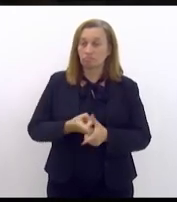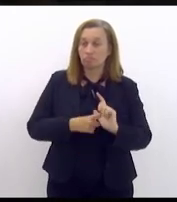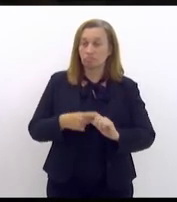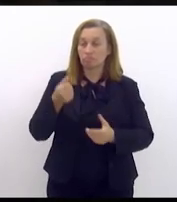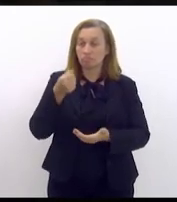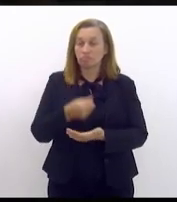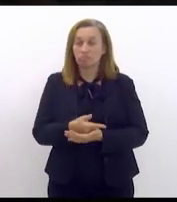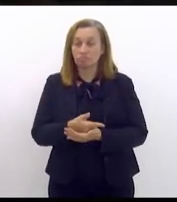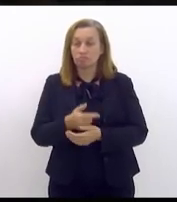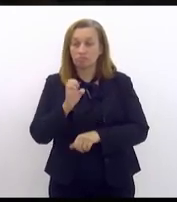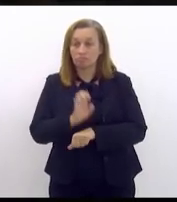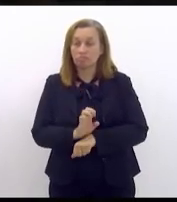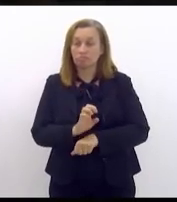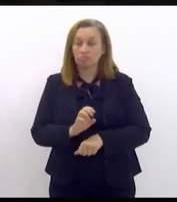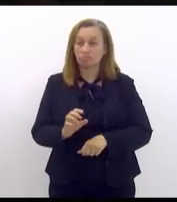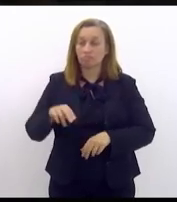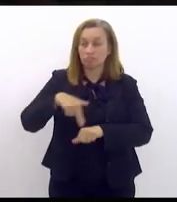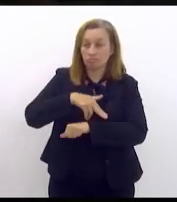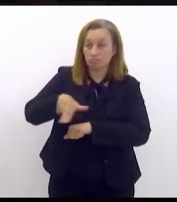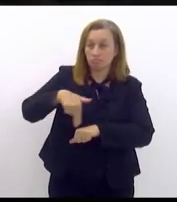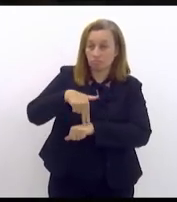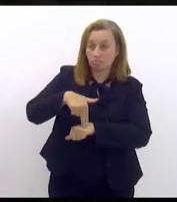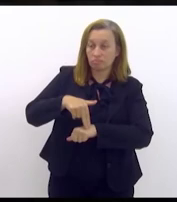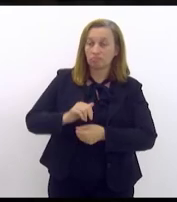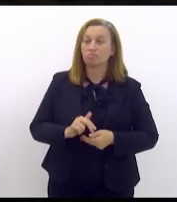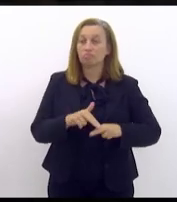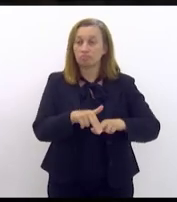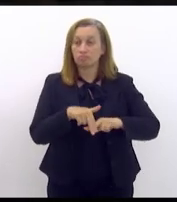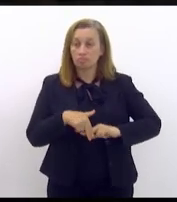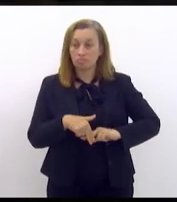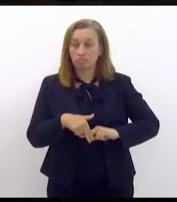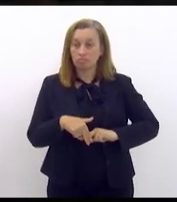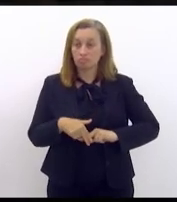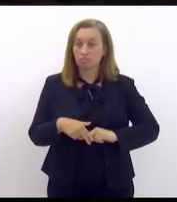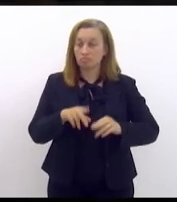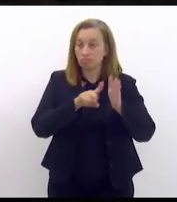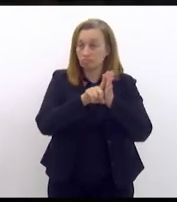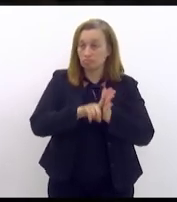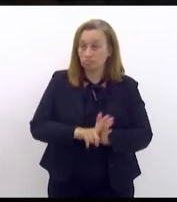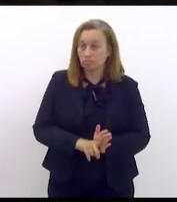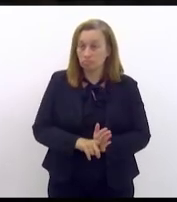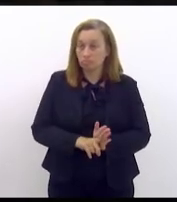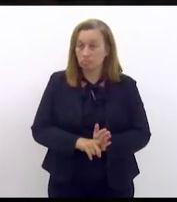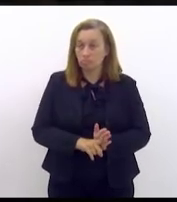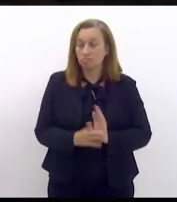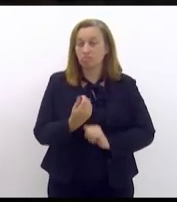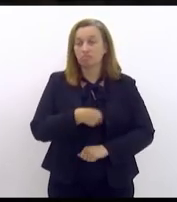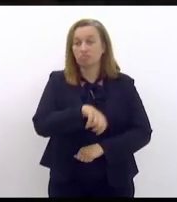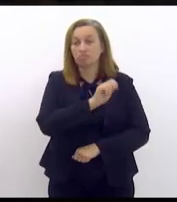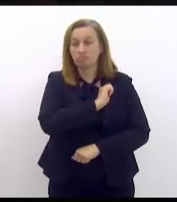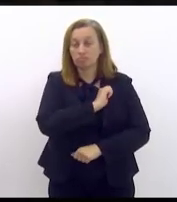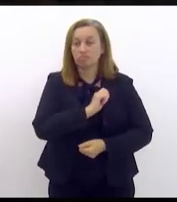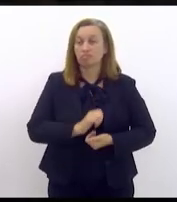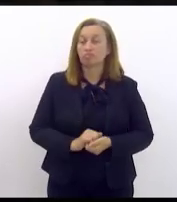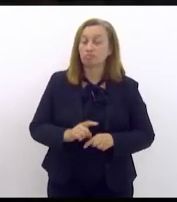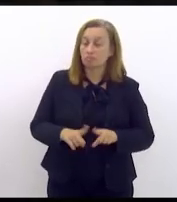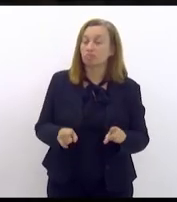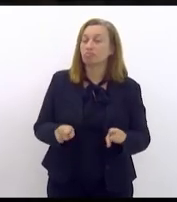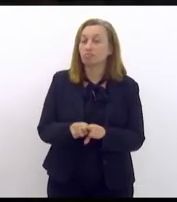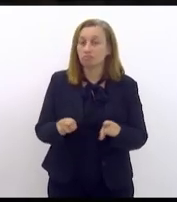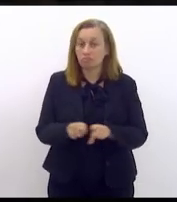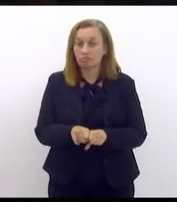Estado do Rio de Janeiro com a União, em função da revisão do regime de recuperação fiscal, mas